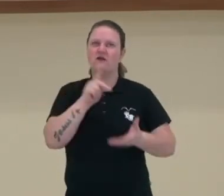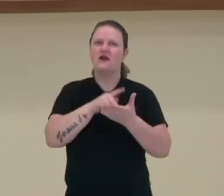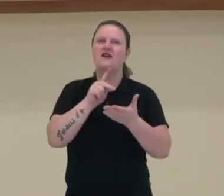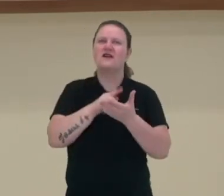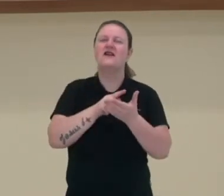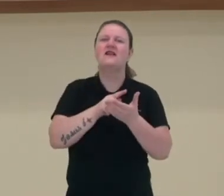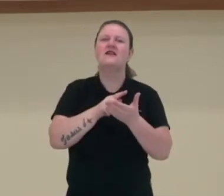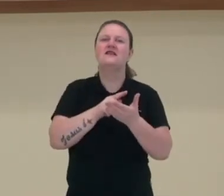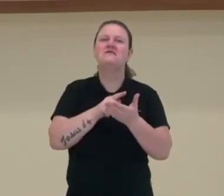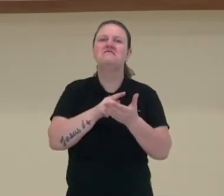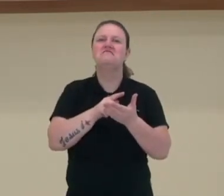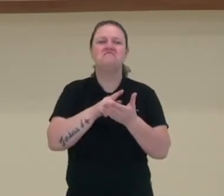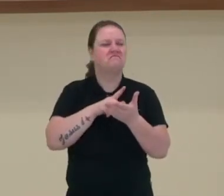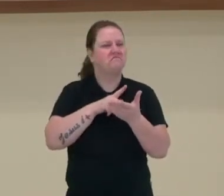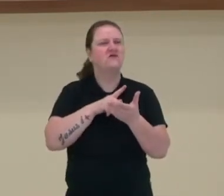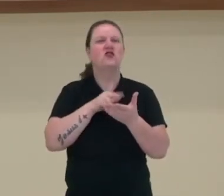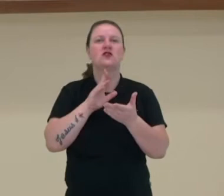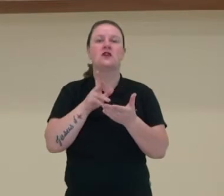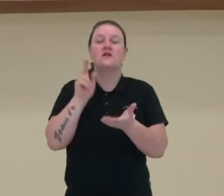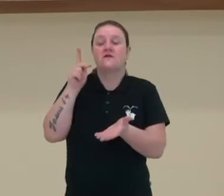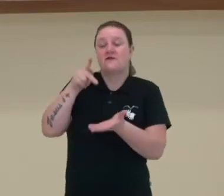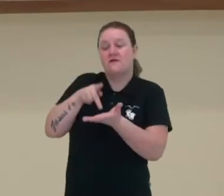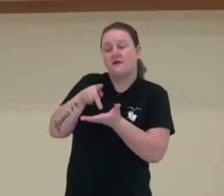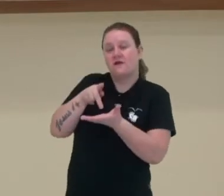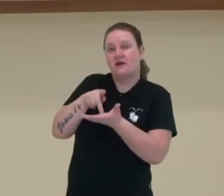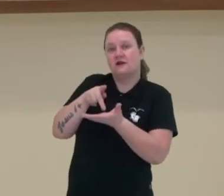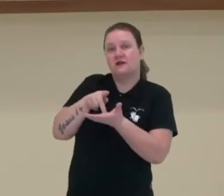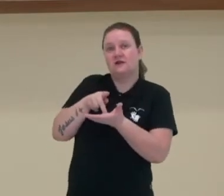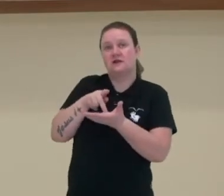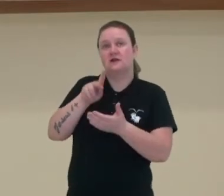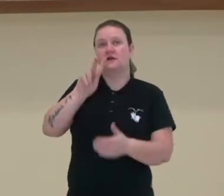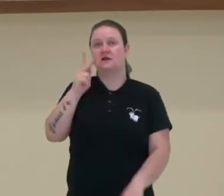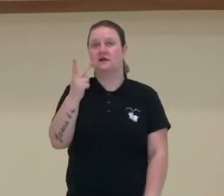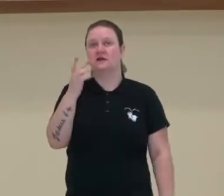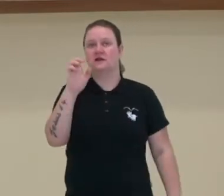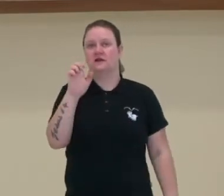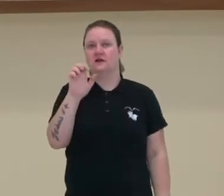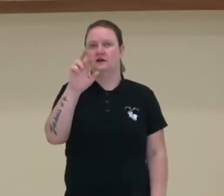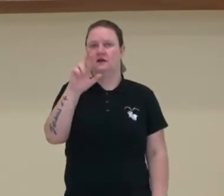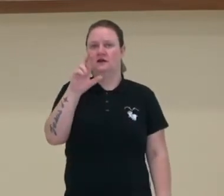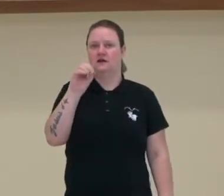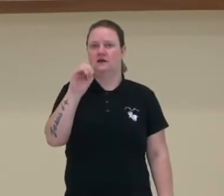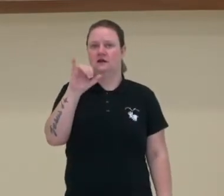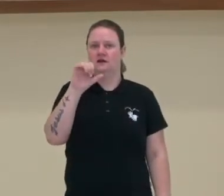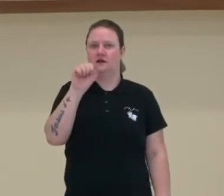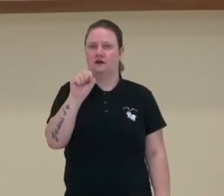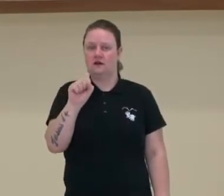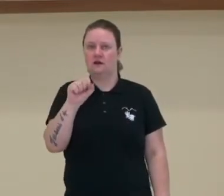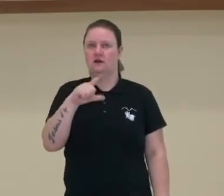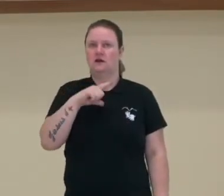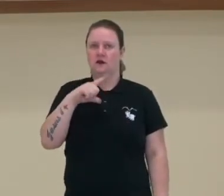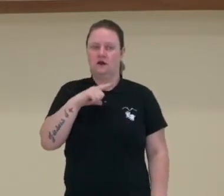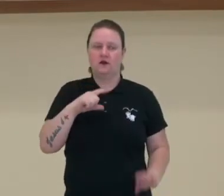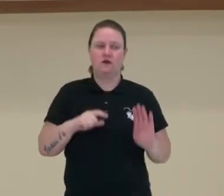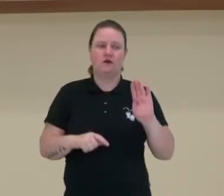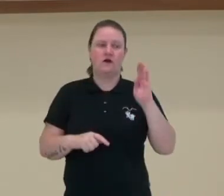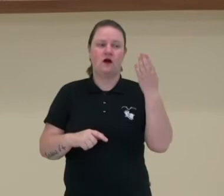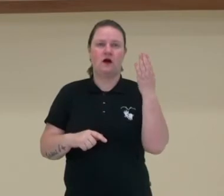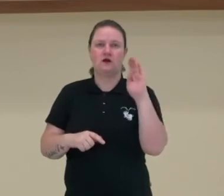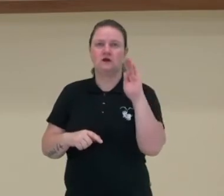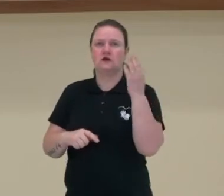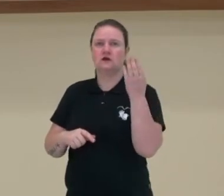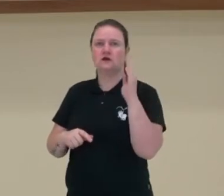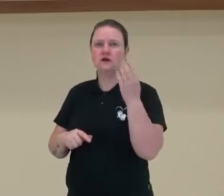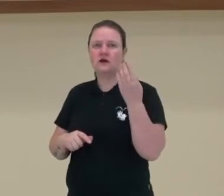heróis, juntamente com a palavra verdadeiros, está implícita a ideia de que existem os falsos heróis, ou heróis que